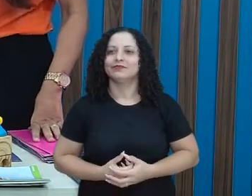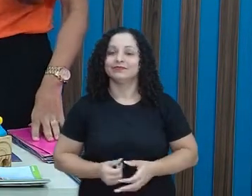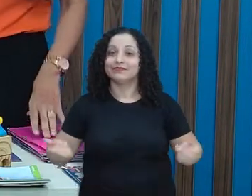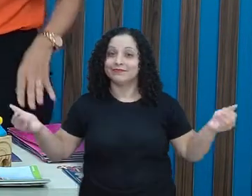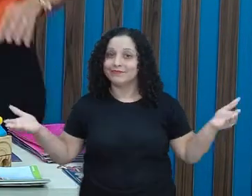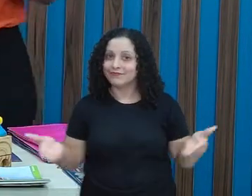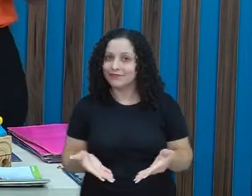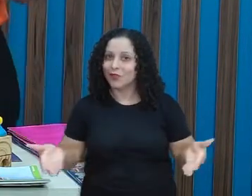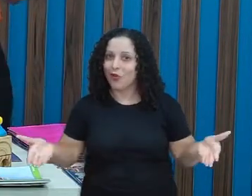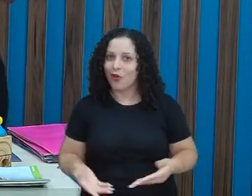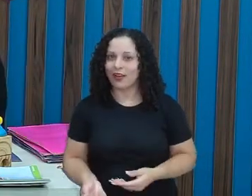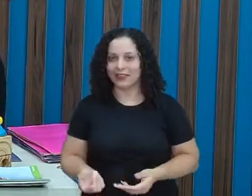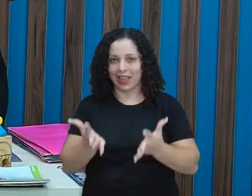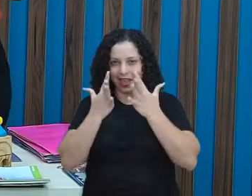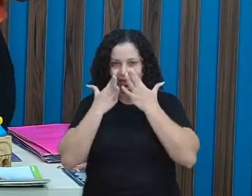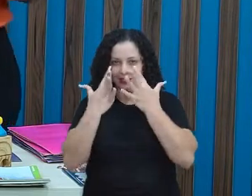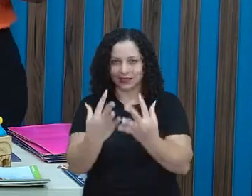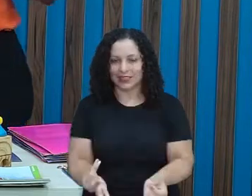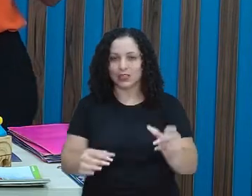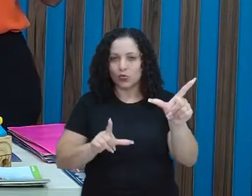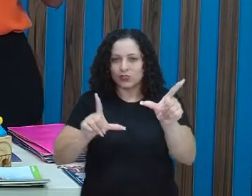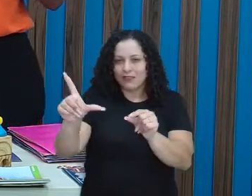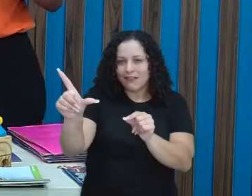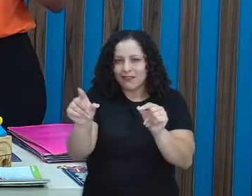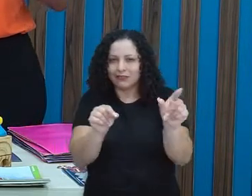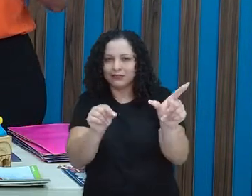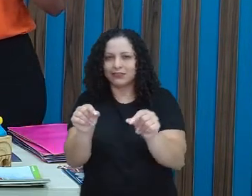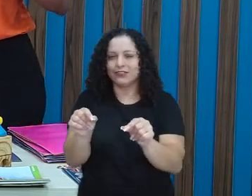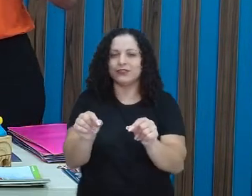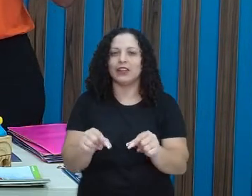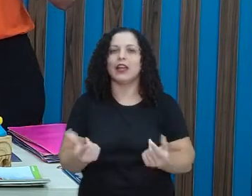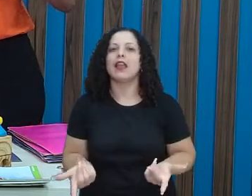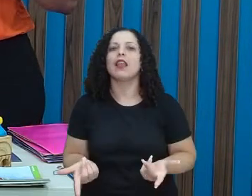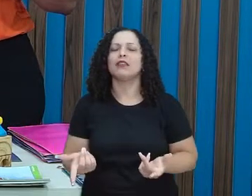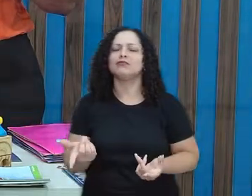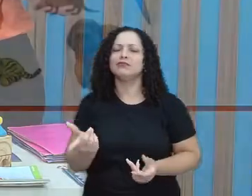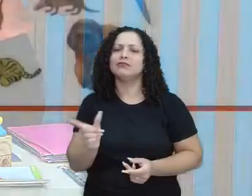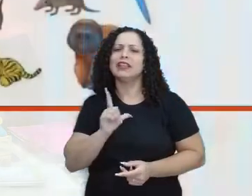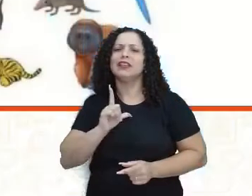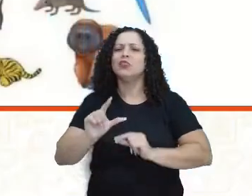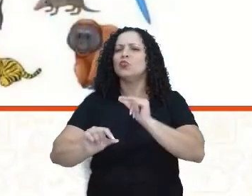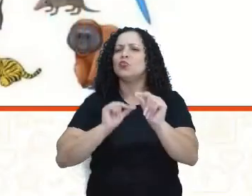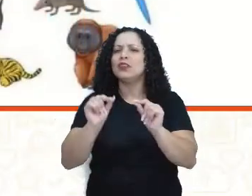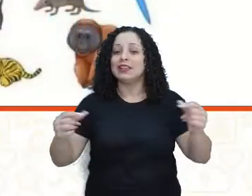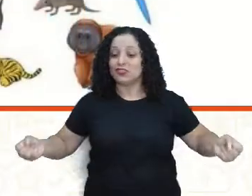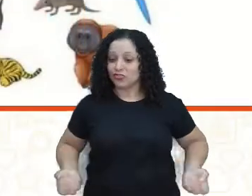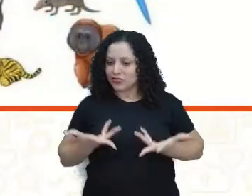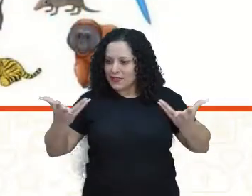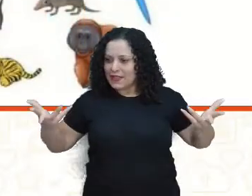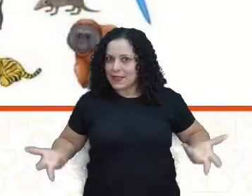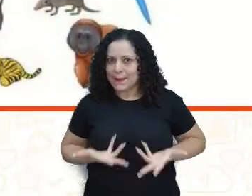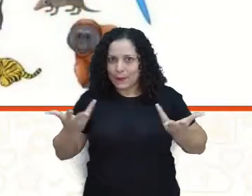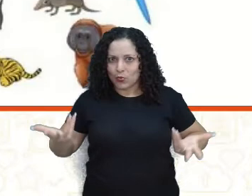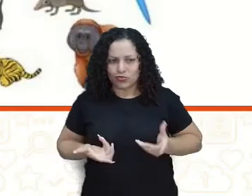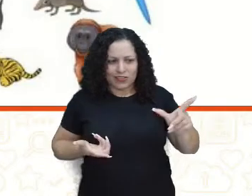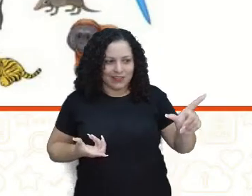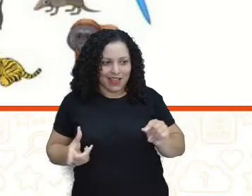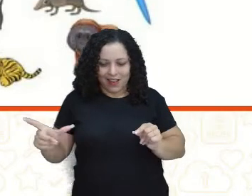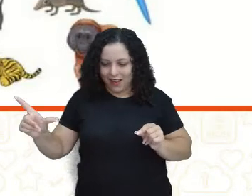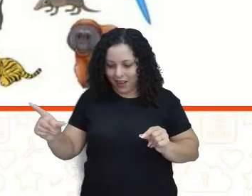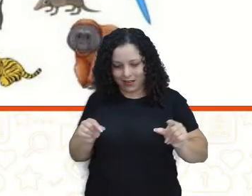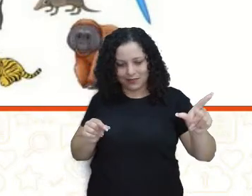Então, a atenção seletiva, ela permite a escolha de estímulos, né? A gente seleciona, a